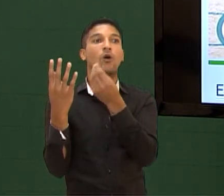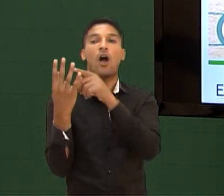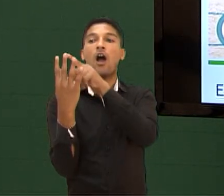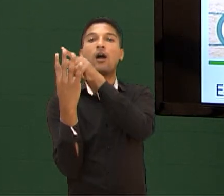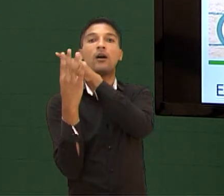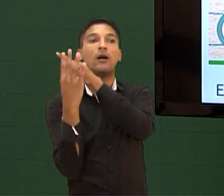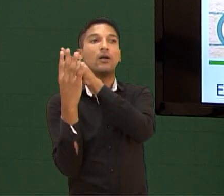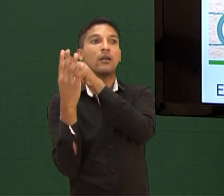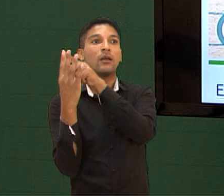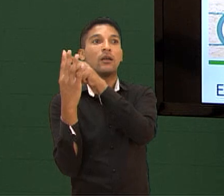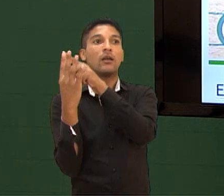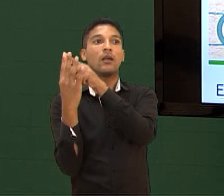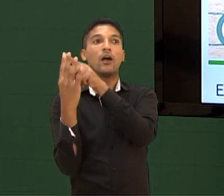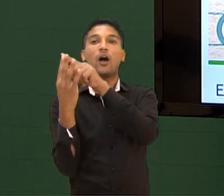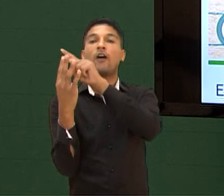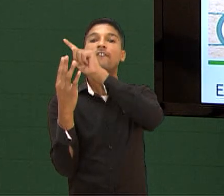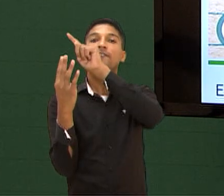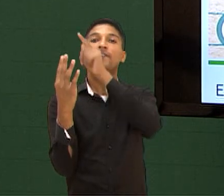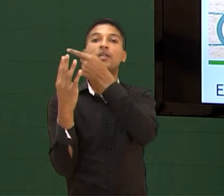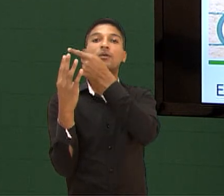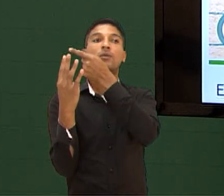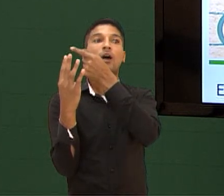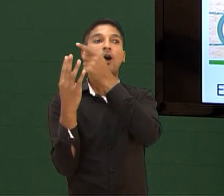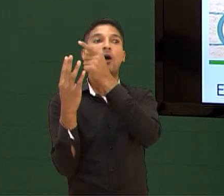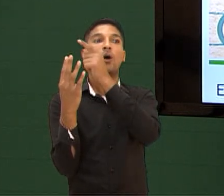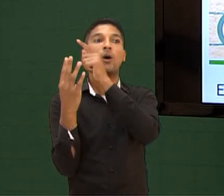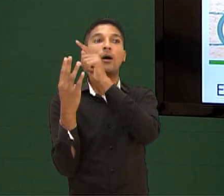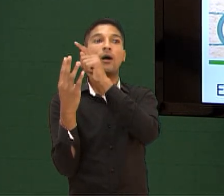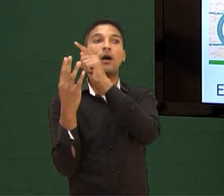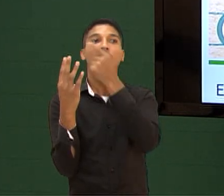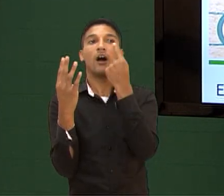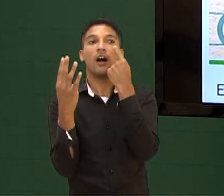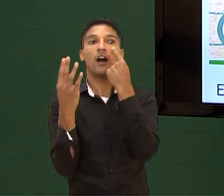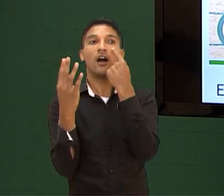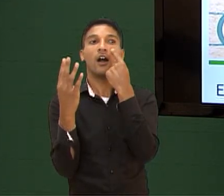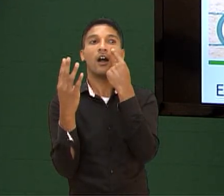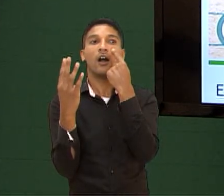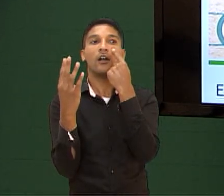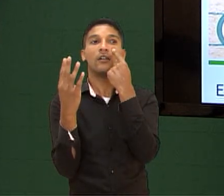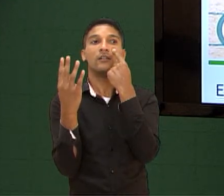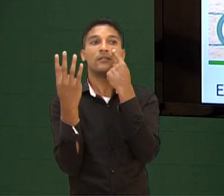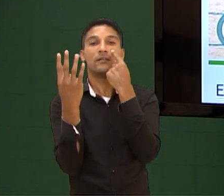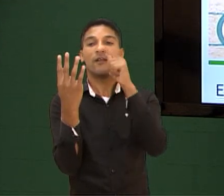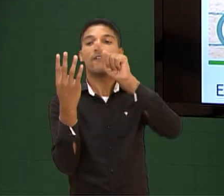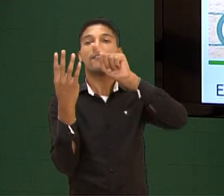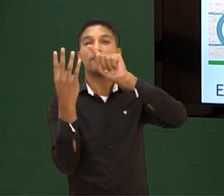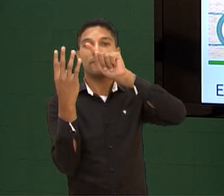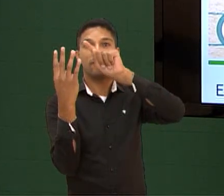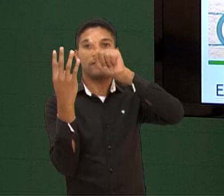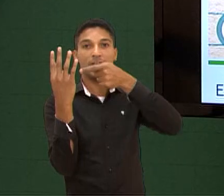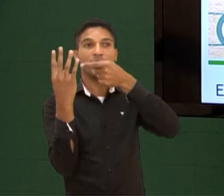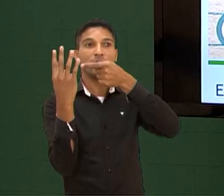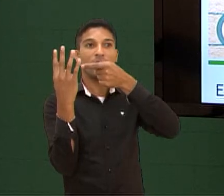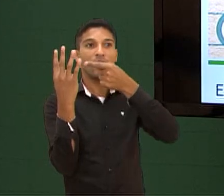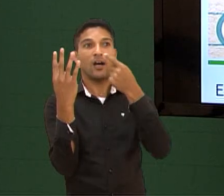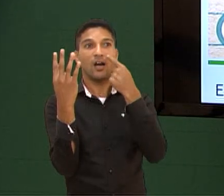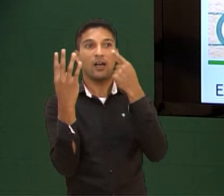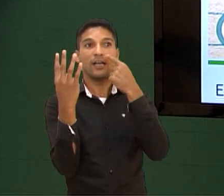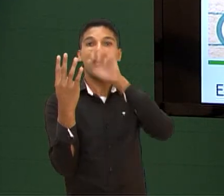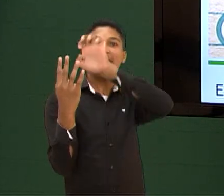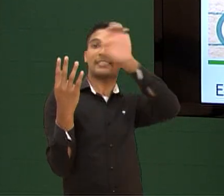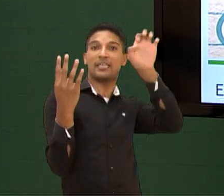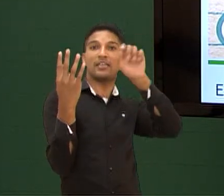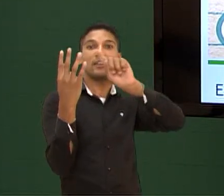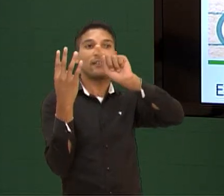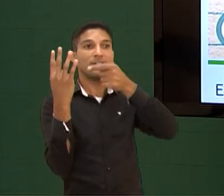Olha a minha vírgula lá. 1, 2, 3. Olha a minha vírgula. Vou colocar lá, né, 3 casas para a minha